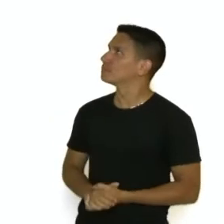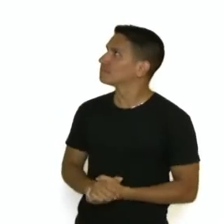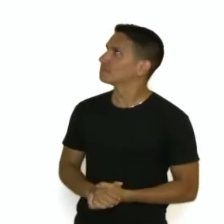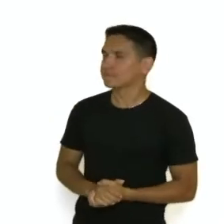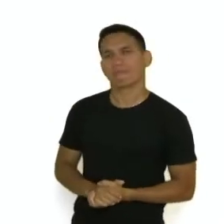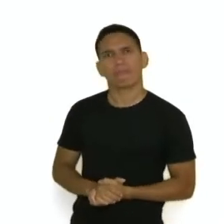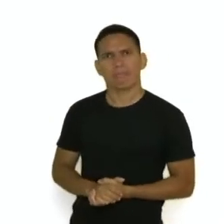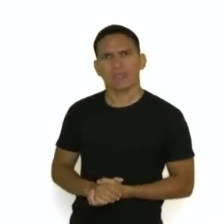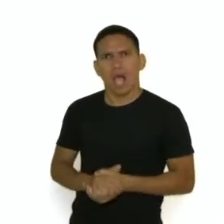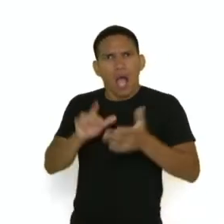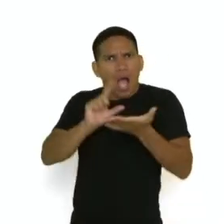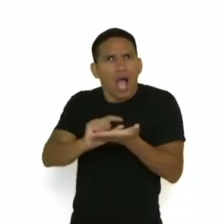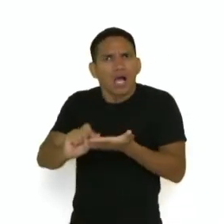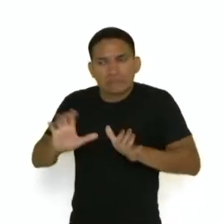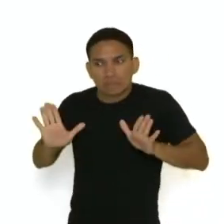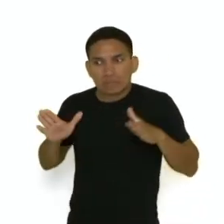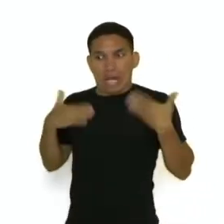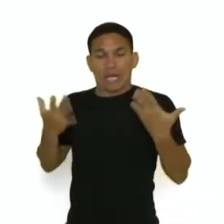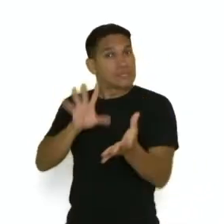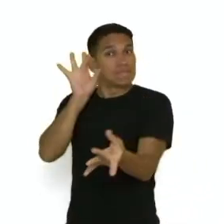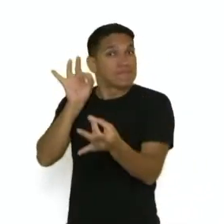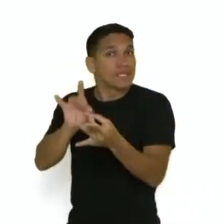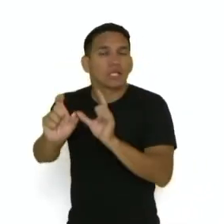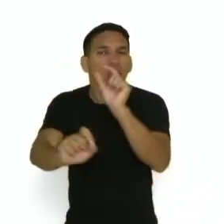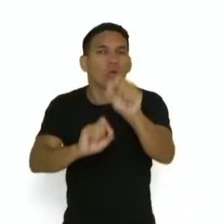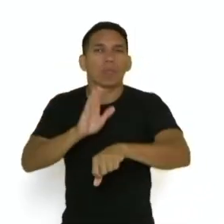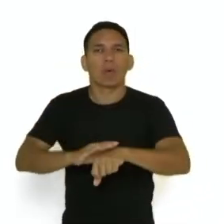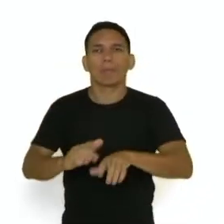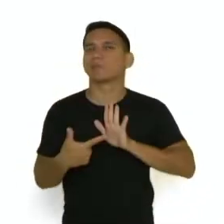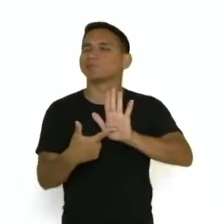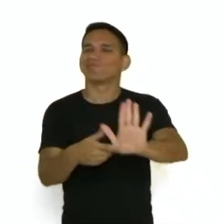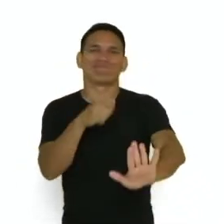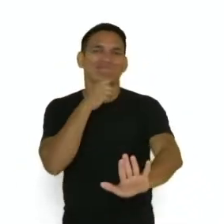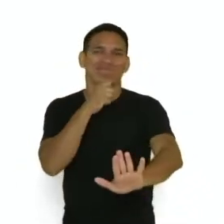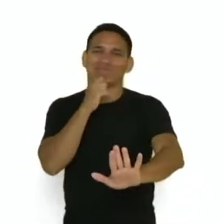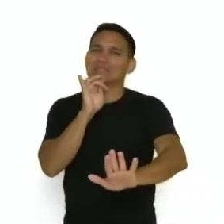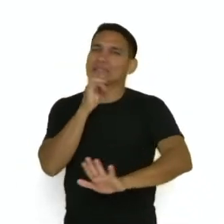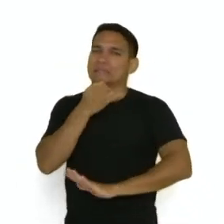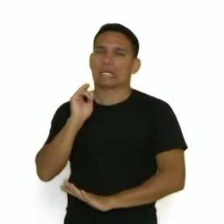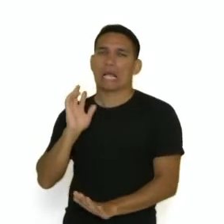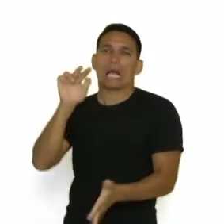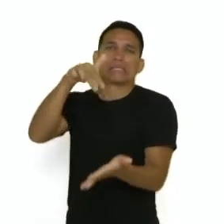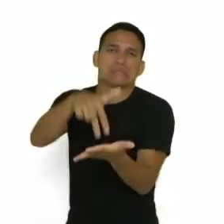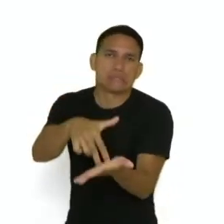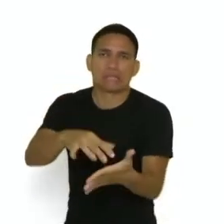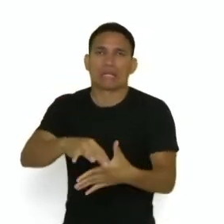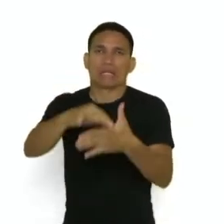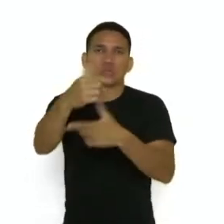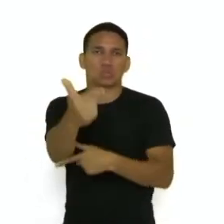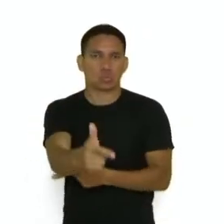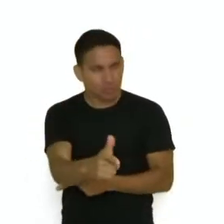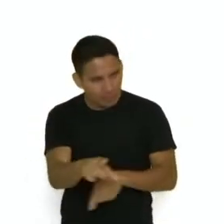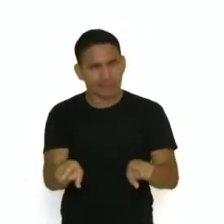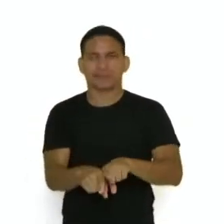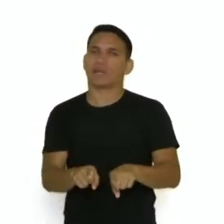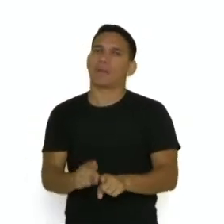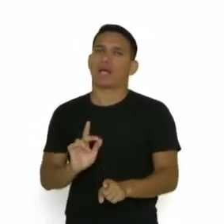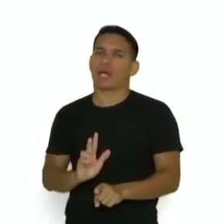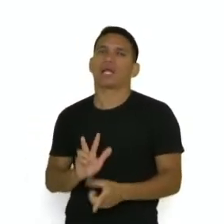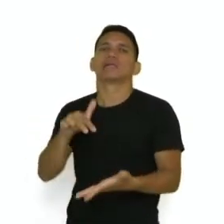me surpreendeu, em especial ao demonstrar porque ainda não chegamos lá nos cargos de liderança e de tomada de